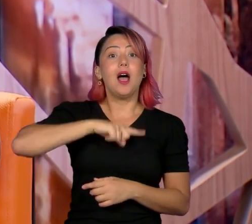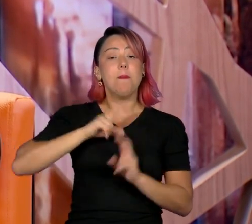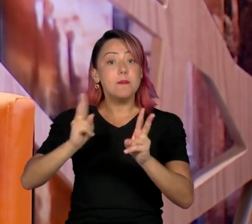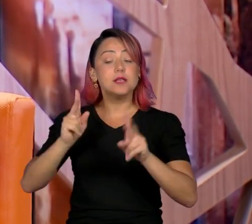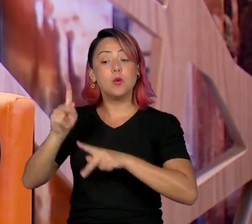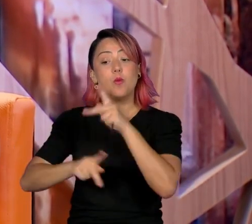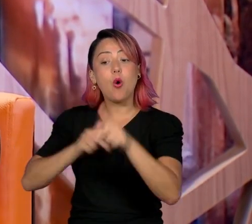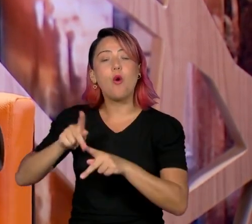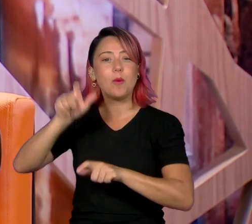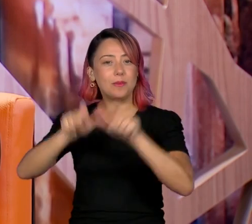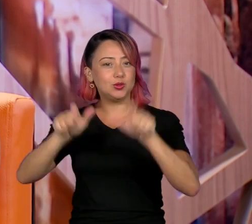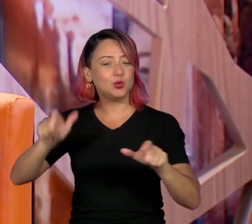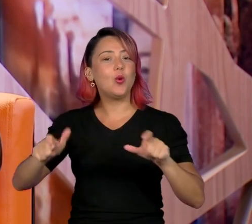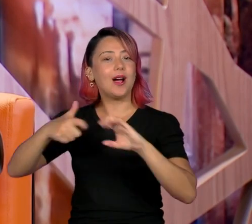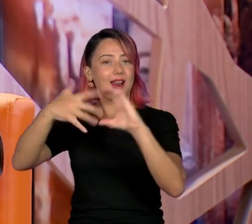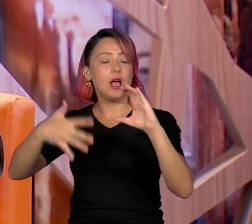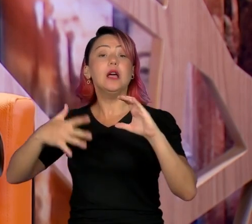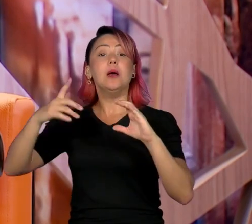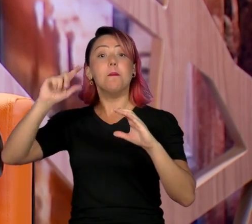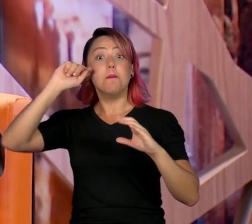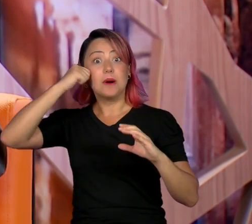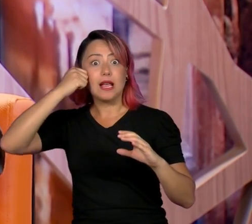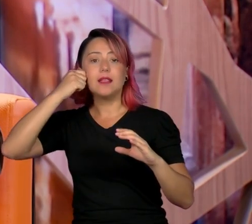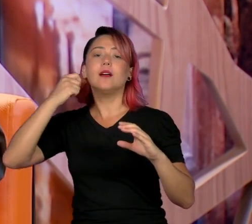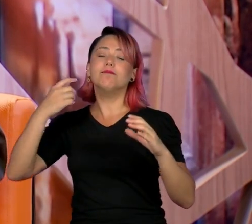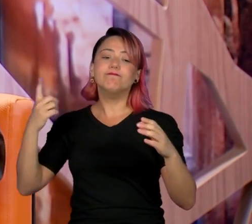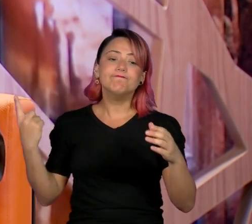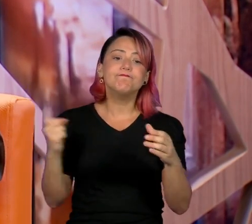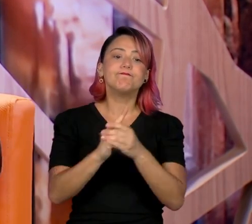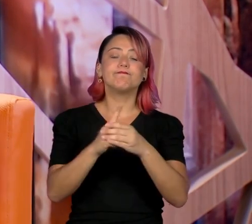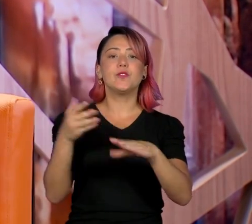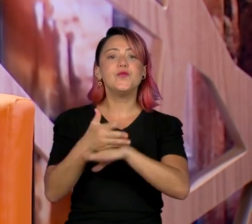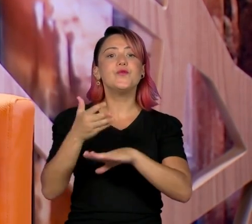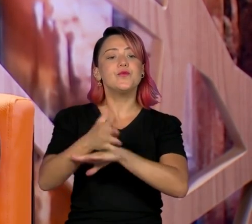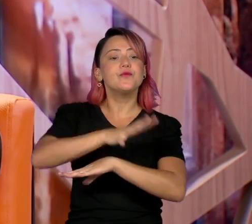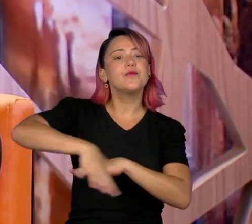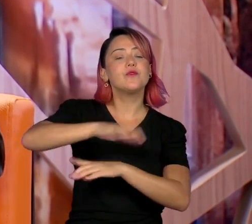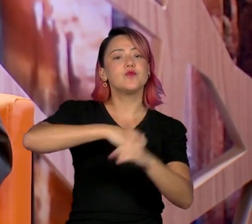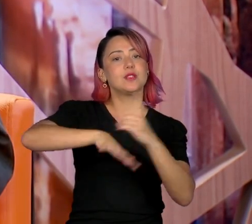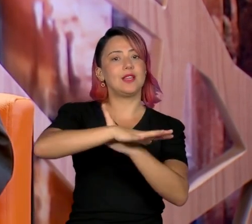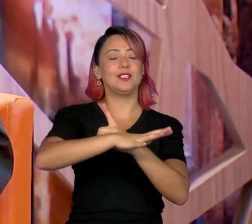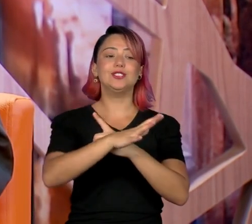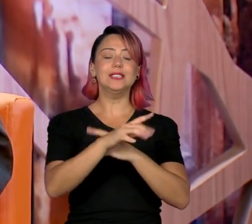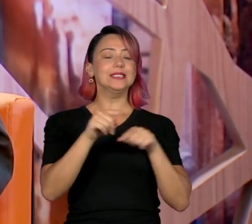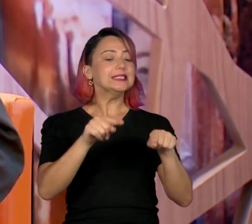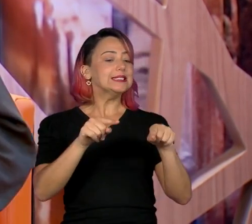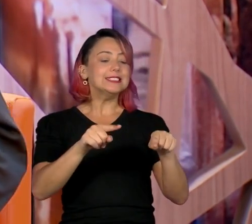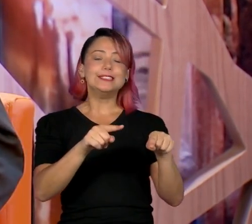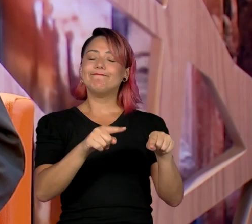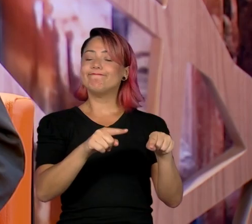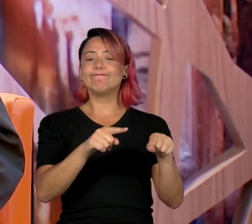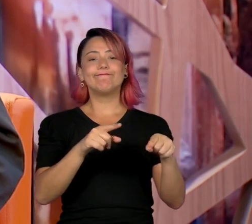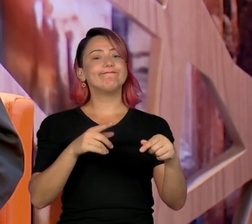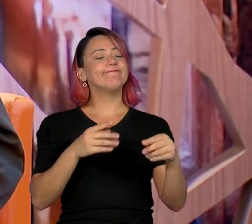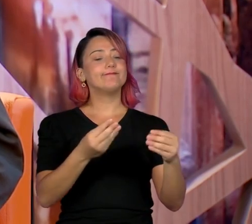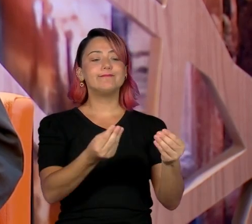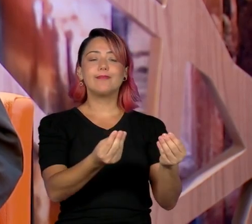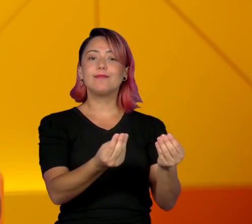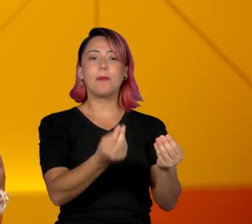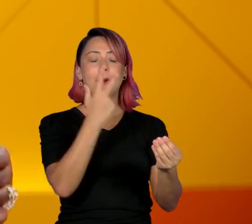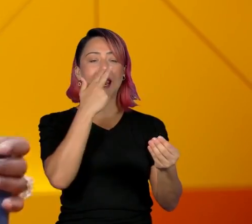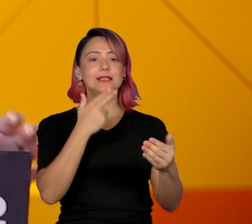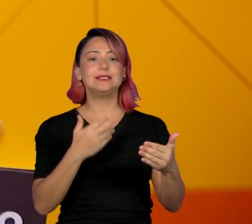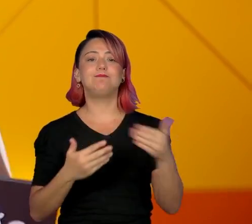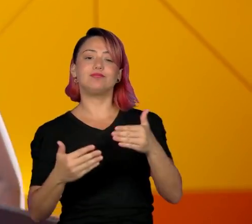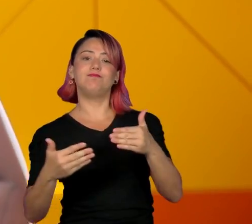como se fosse uma característica inerente a nós. Pelo contrário, as condições sociais que colocam esses